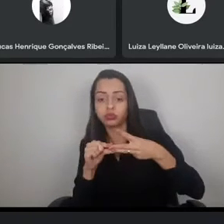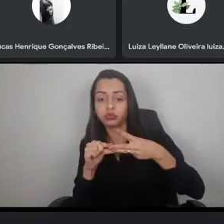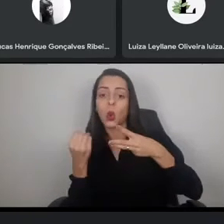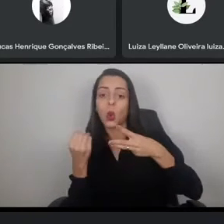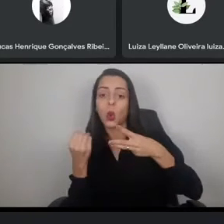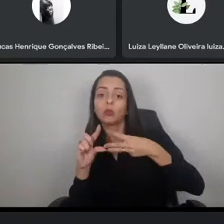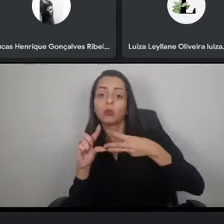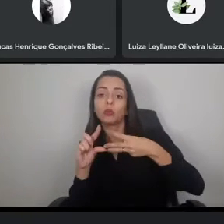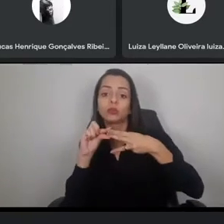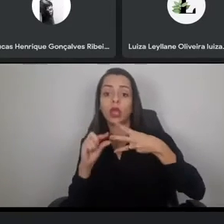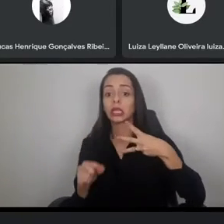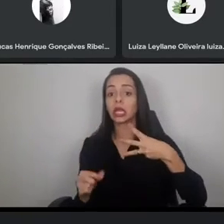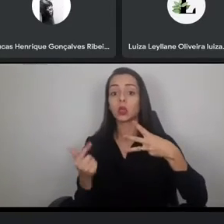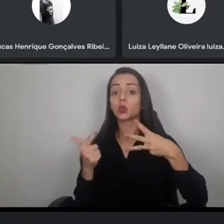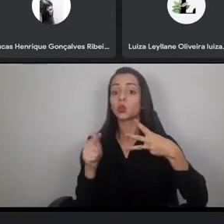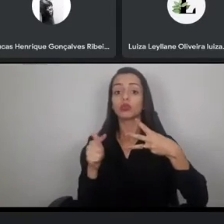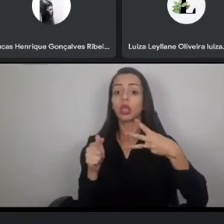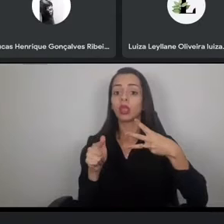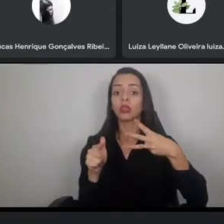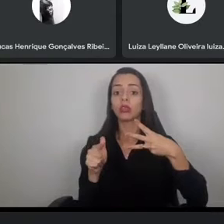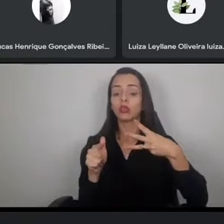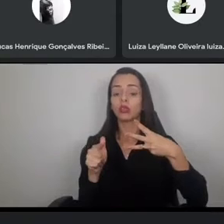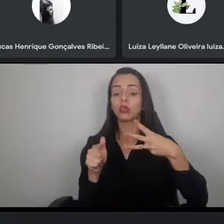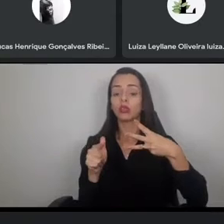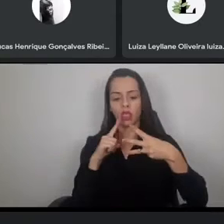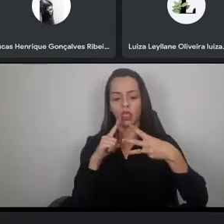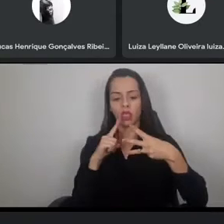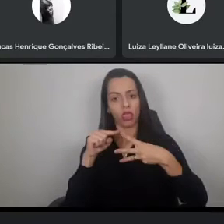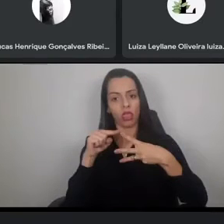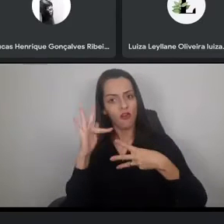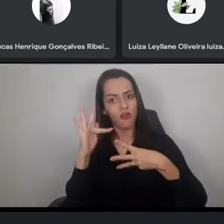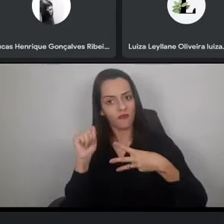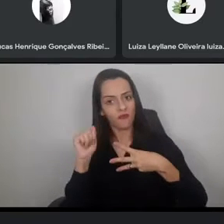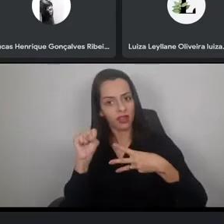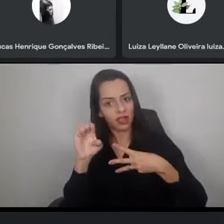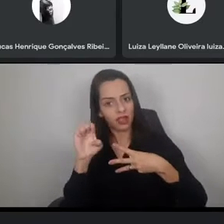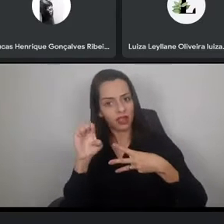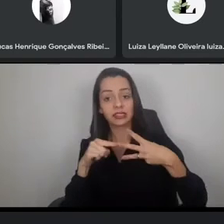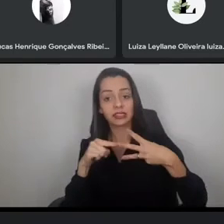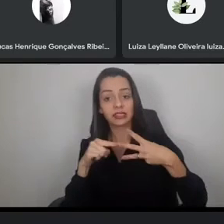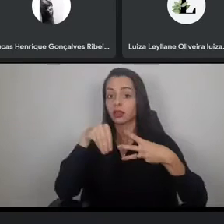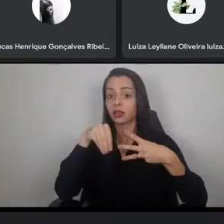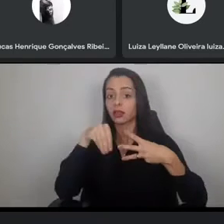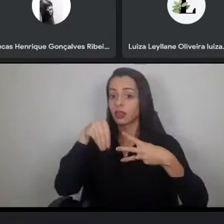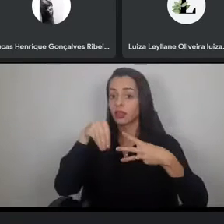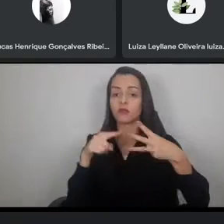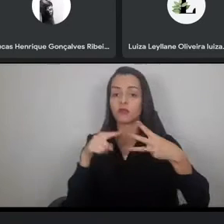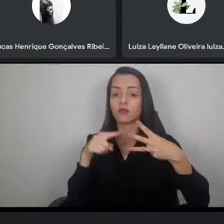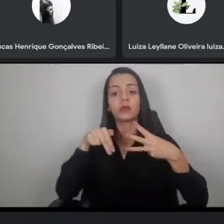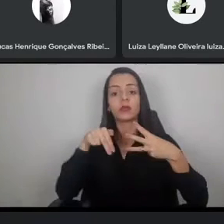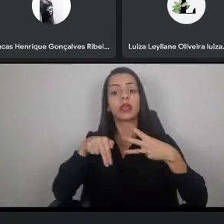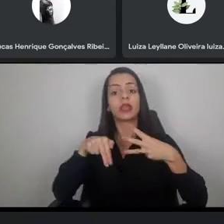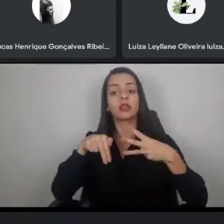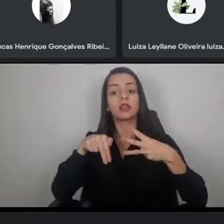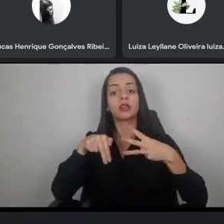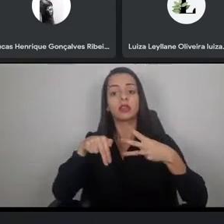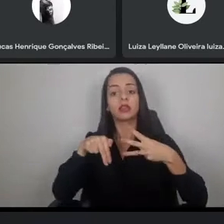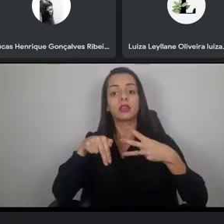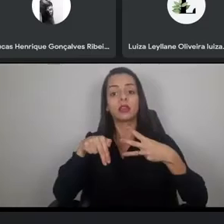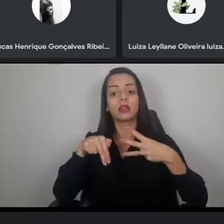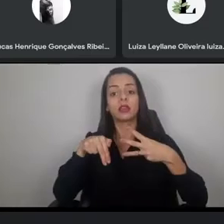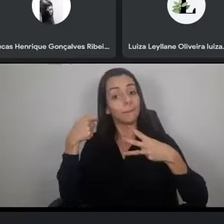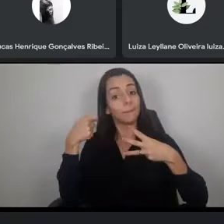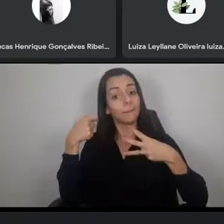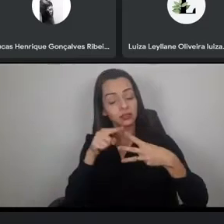fios, um para a fase, um para a terra, um para o neutro. Isso daí pode deixar